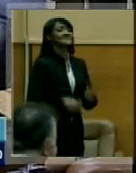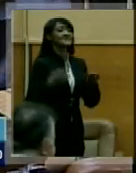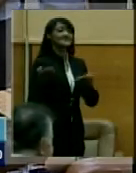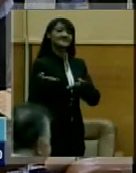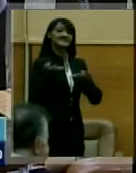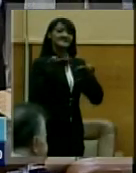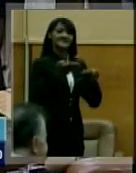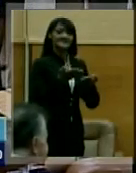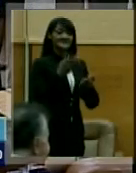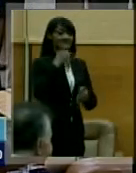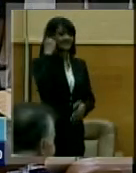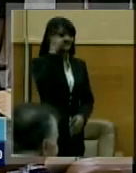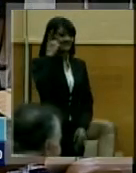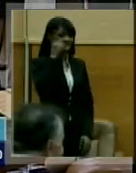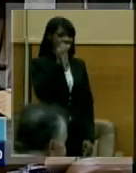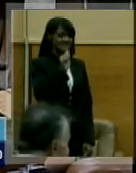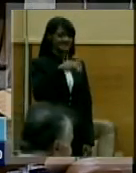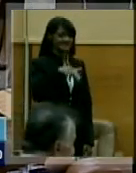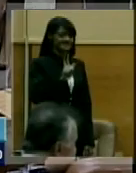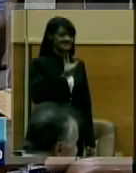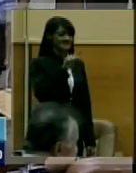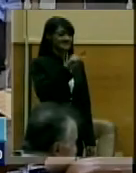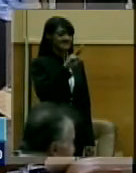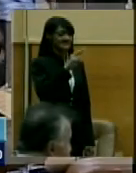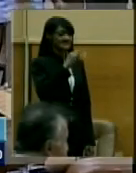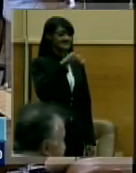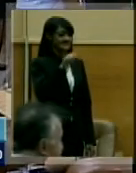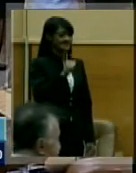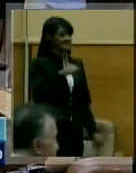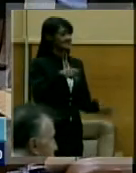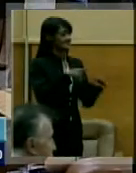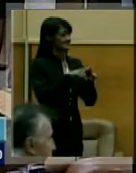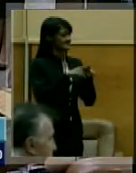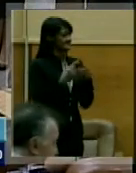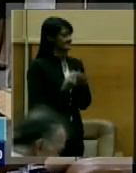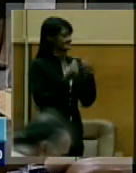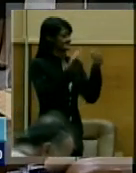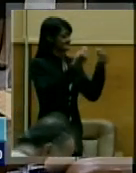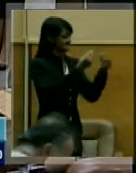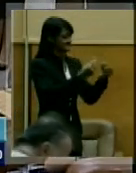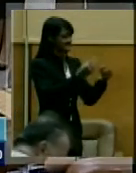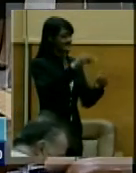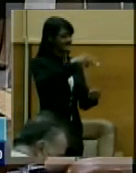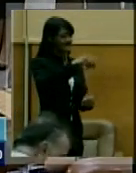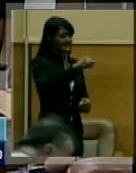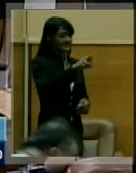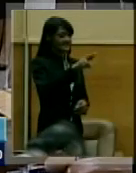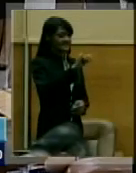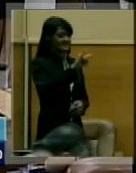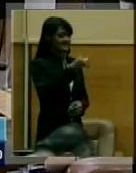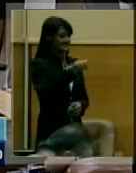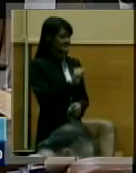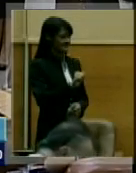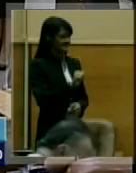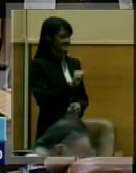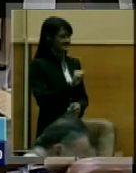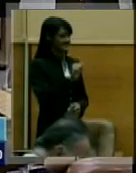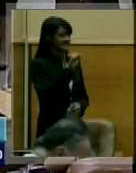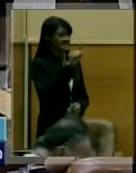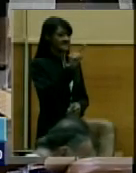Convido a deputada Ana Lúcia para fazer a entrega à homenageada Maria Graciele dos Santos